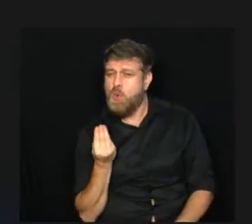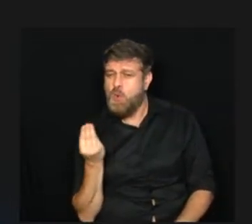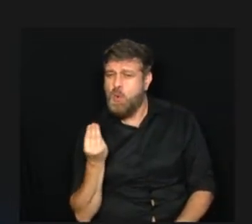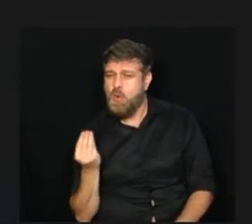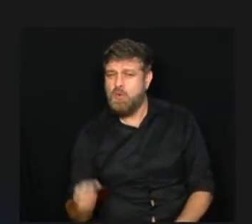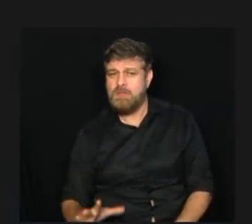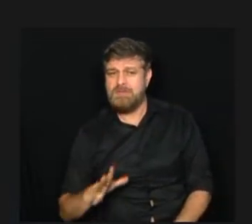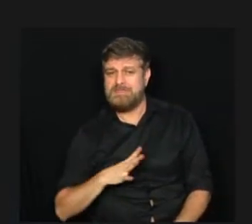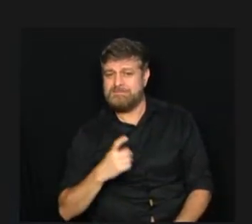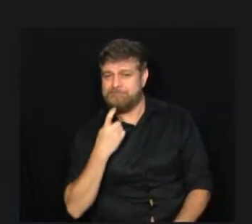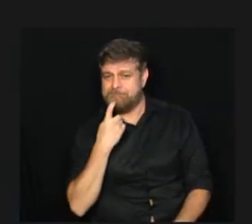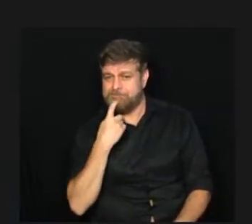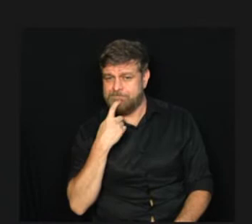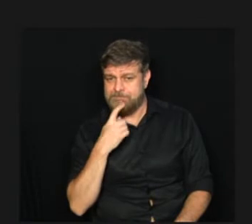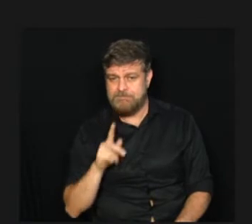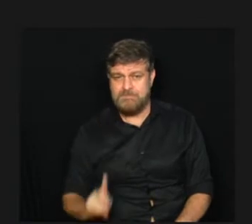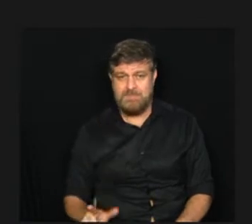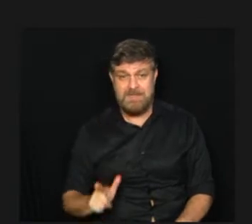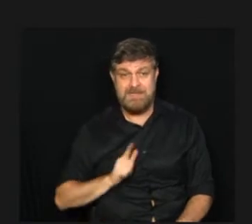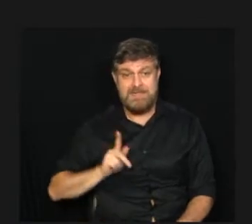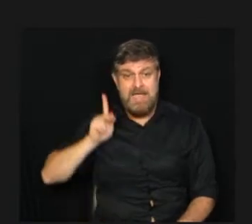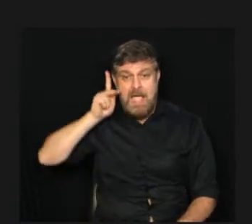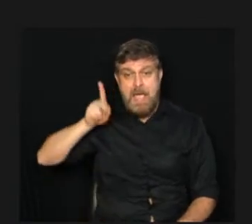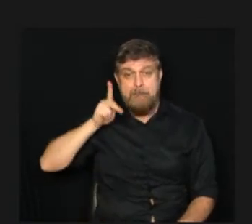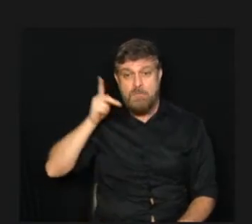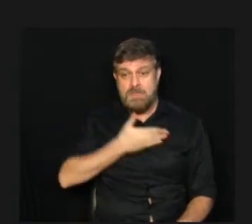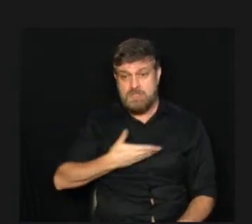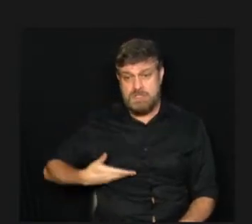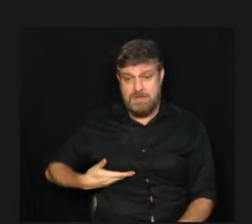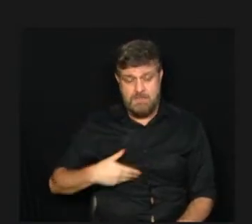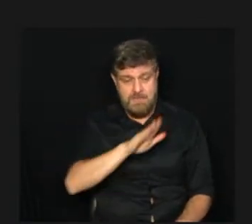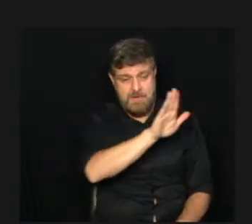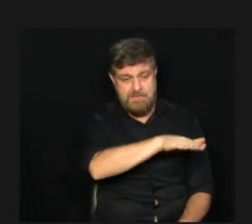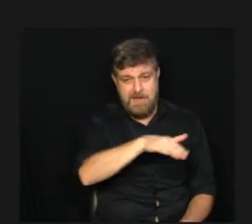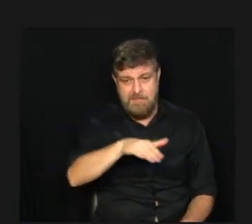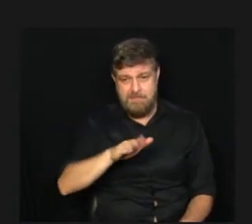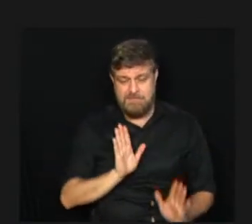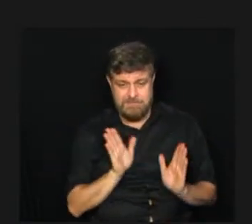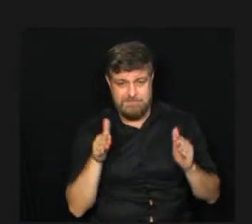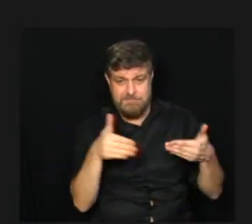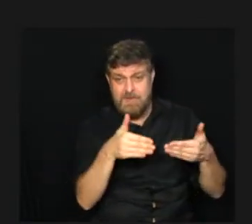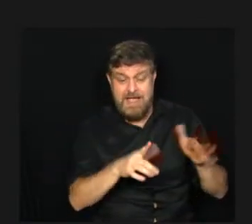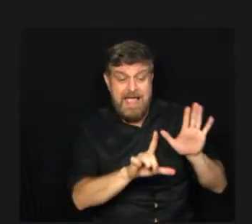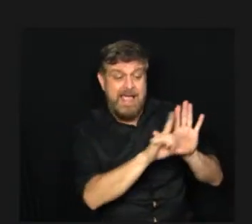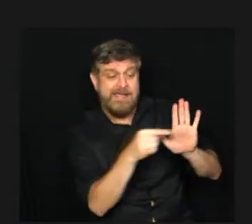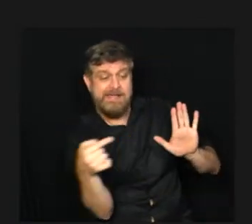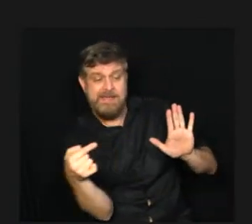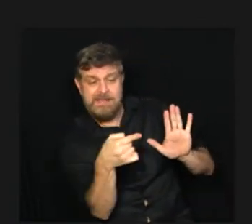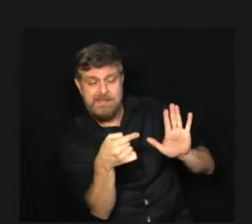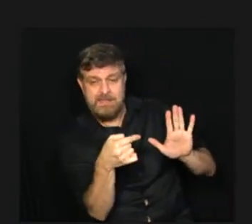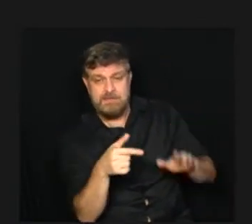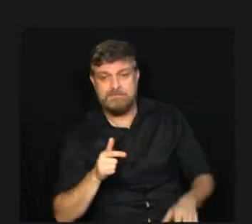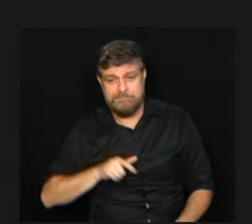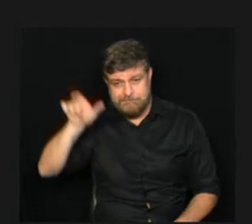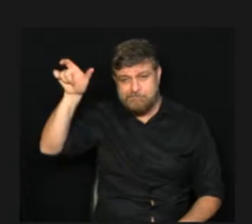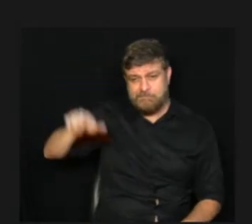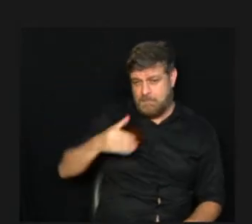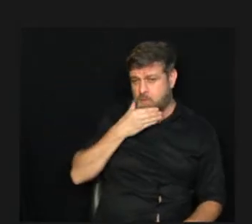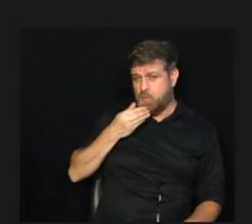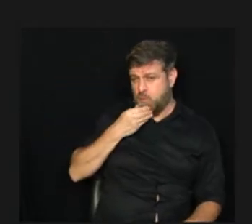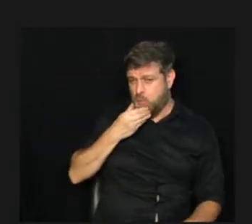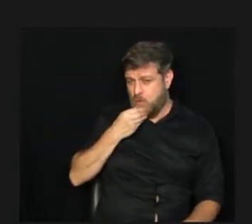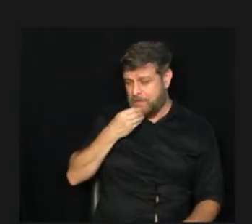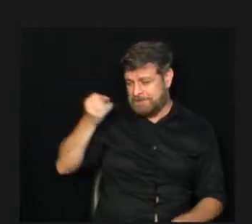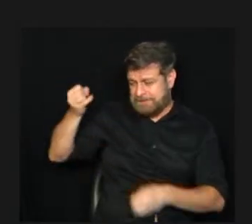encara hoje a política para a infância e sobre o que está previsto em lei, que o Ayrton bem nos